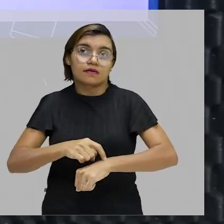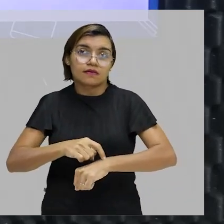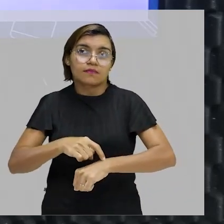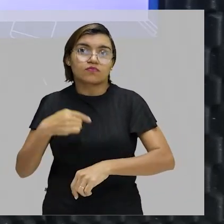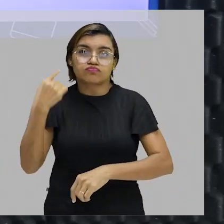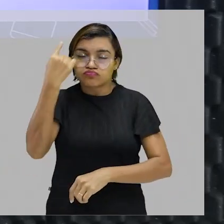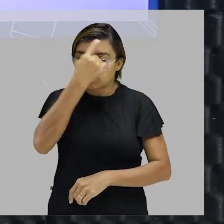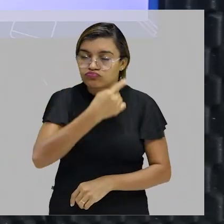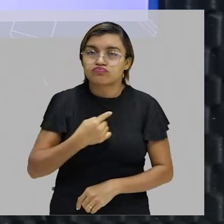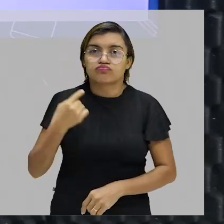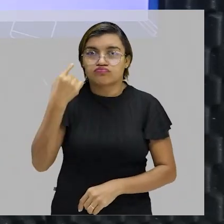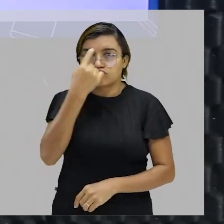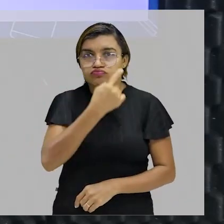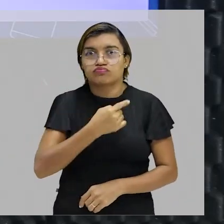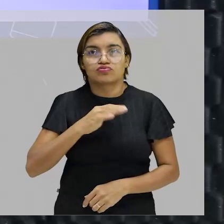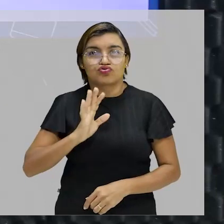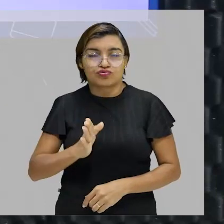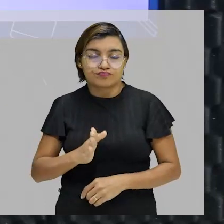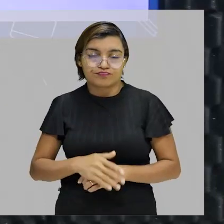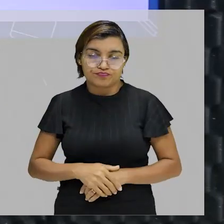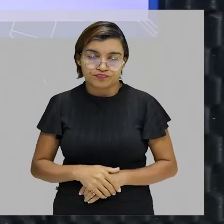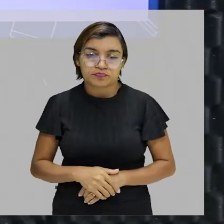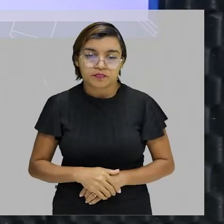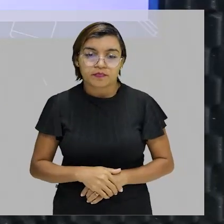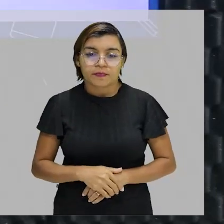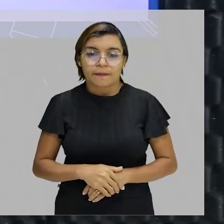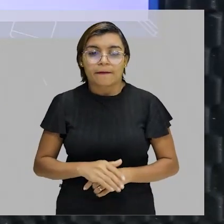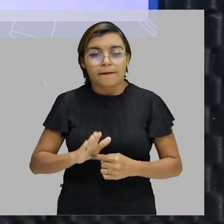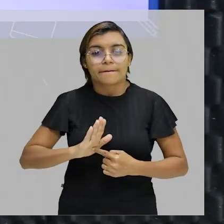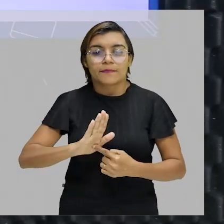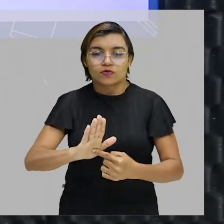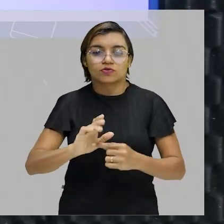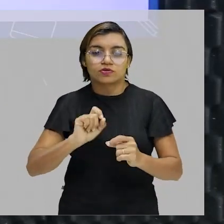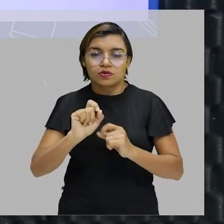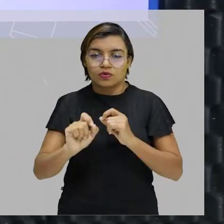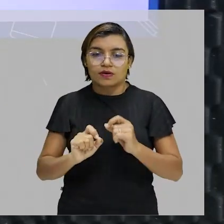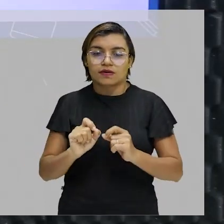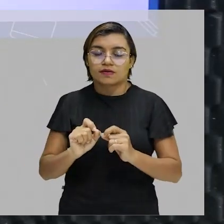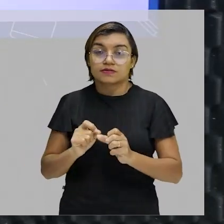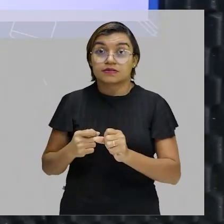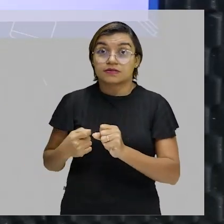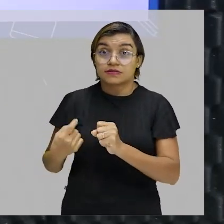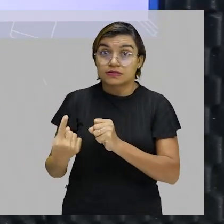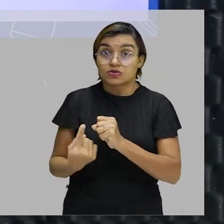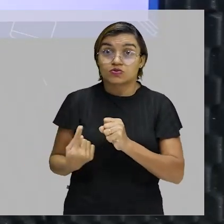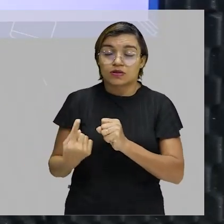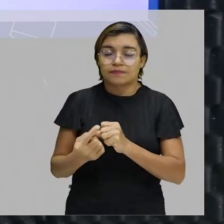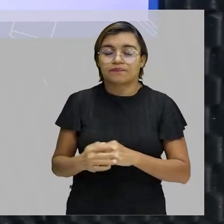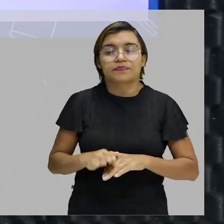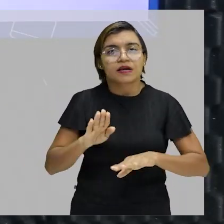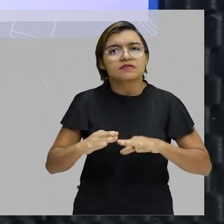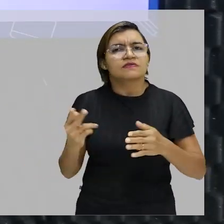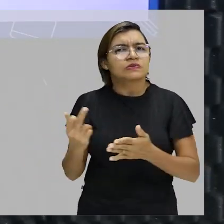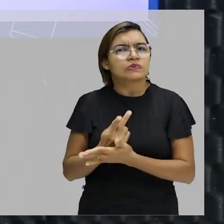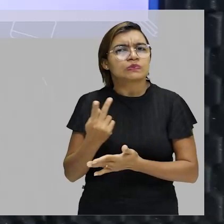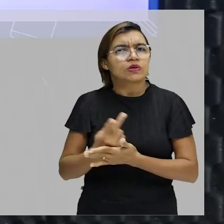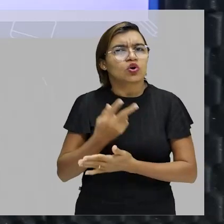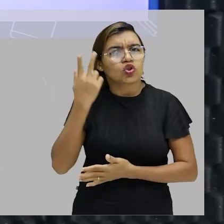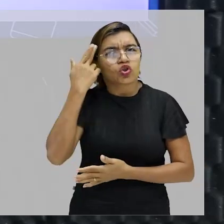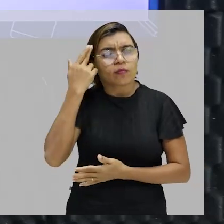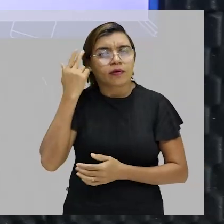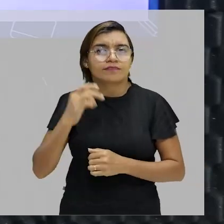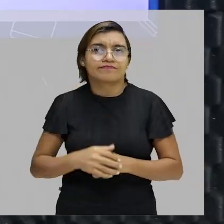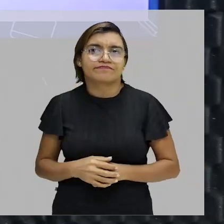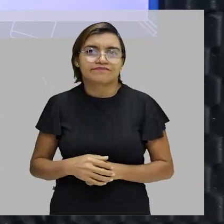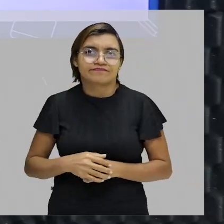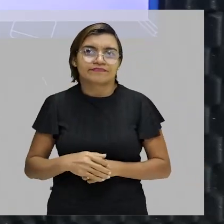transcorrido ou a transcorrer. Aí, no caso, sempre vai ficar no singular. Um erro muito comum, as pessoas dizem assim, fazem